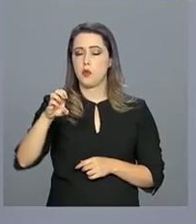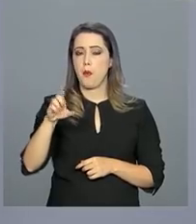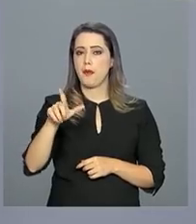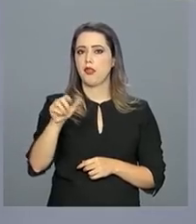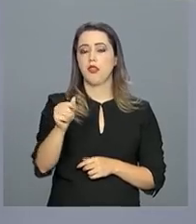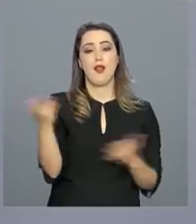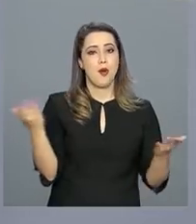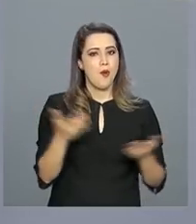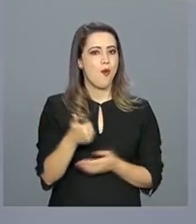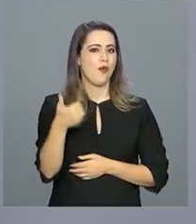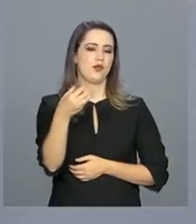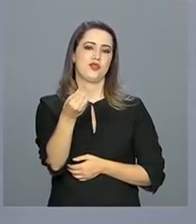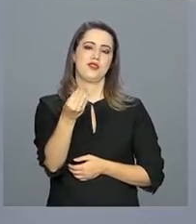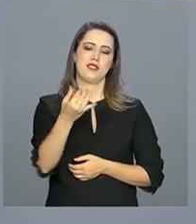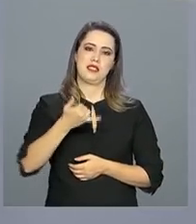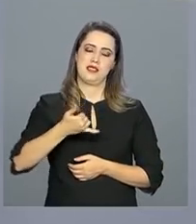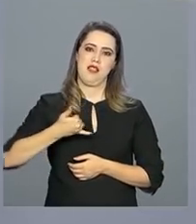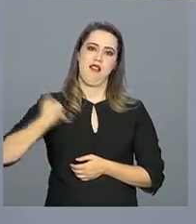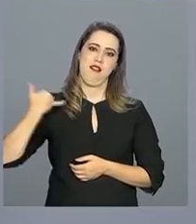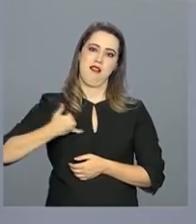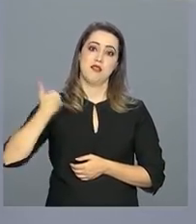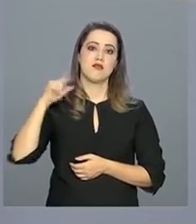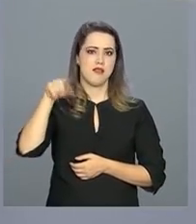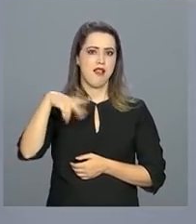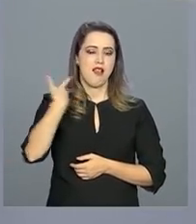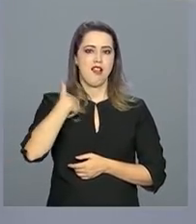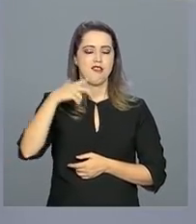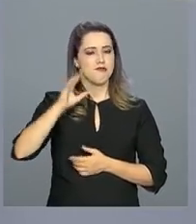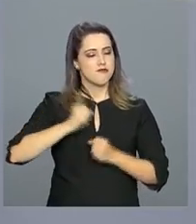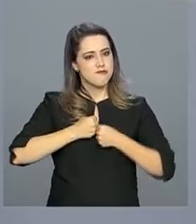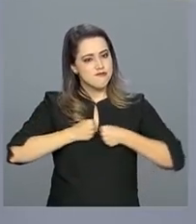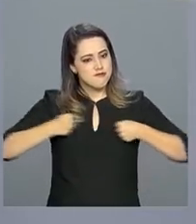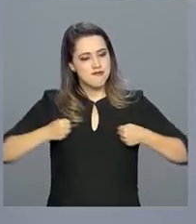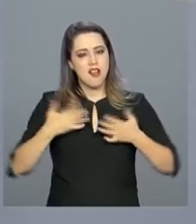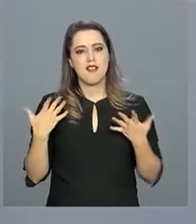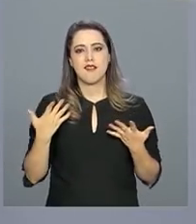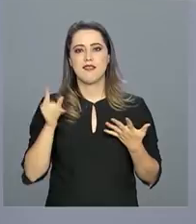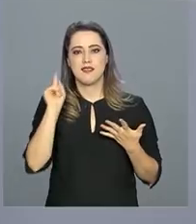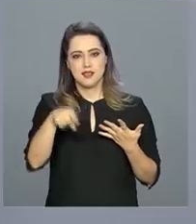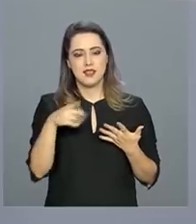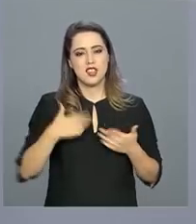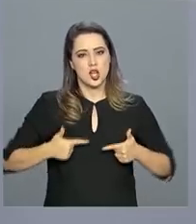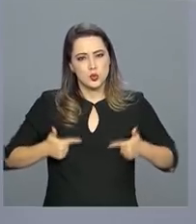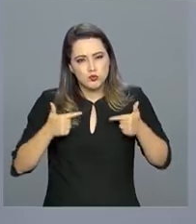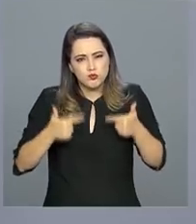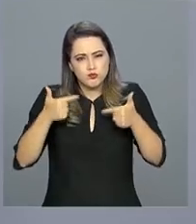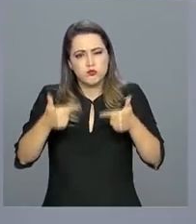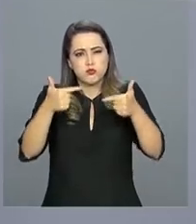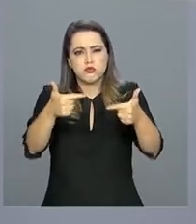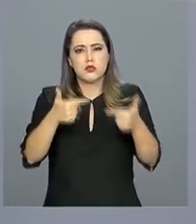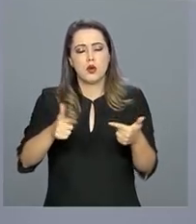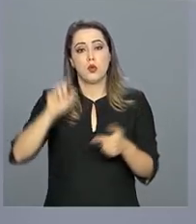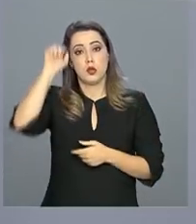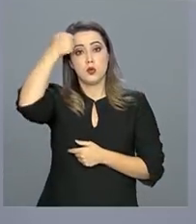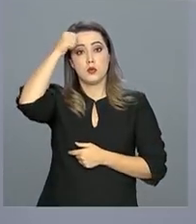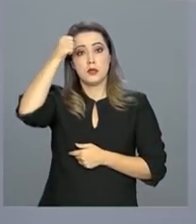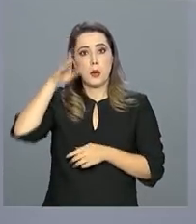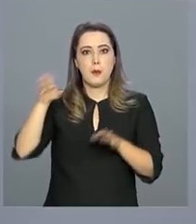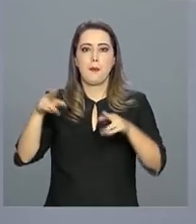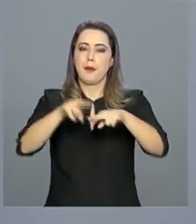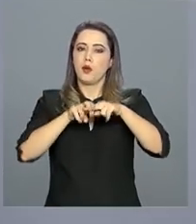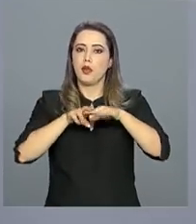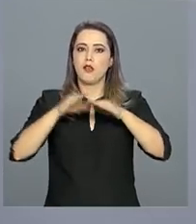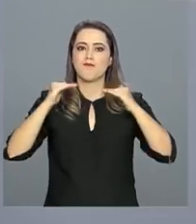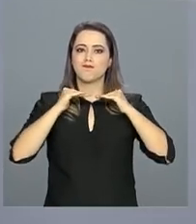2013 e é considerado um dos maiores heróis da luta dos negros pela igualdade o presidente michel temer lembrou o aniversário de mandela